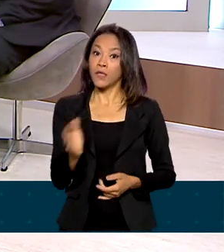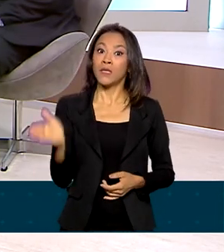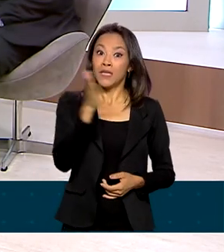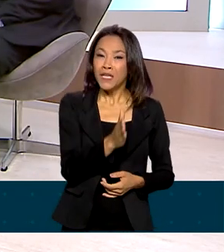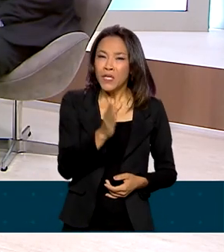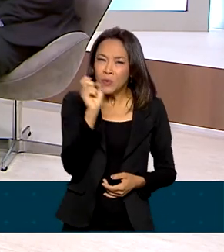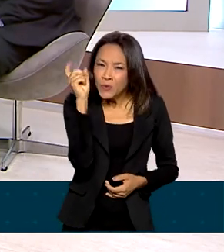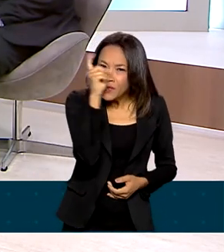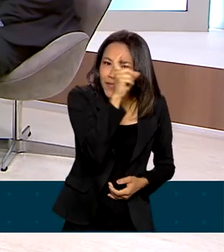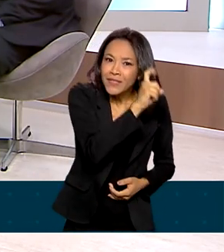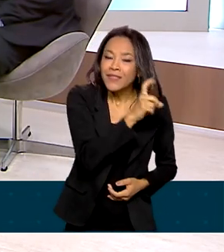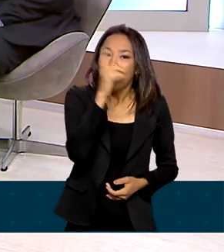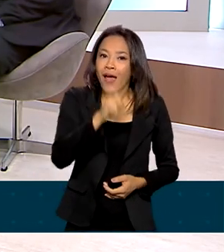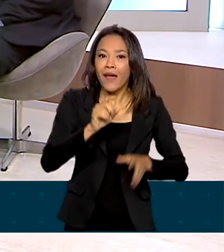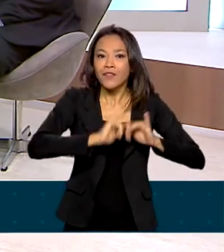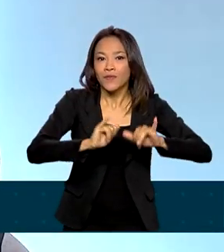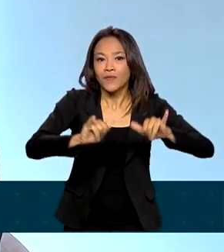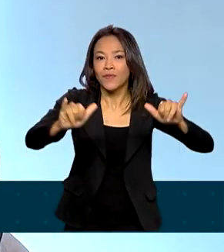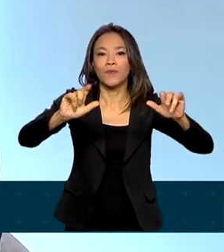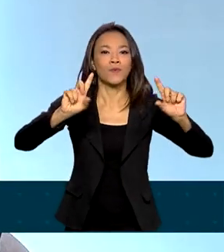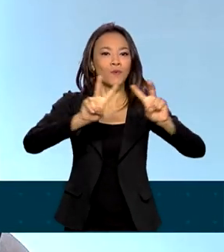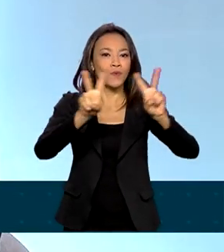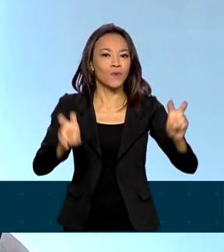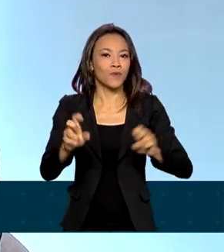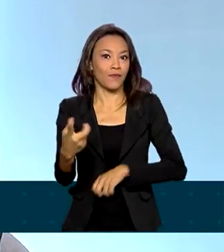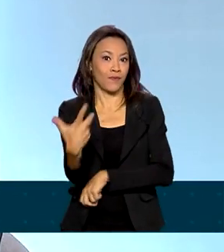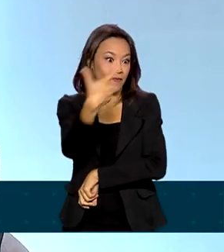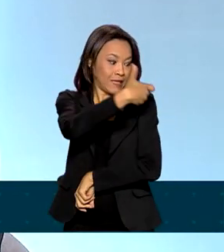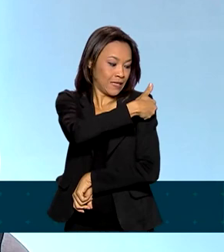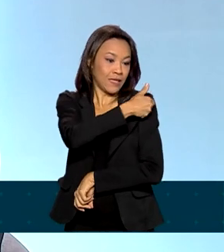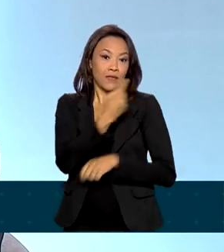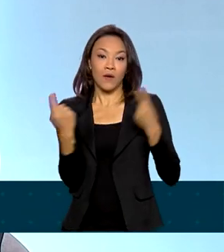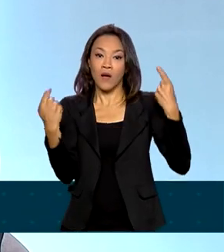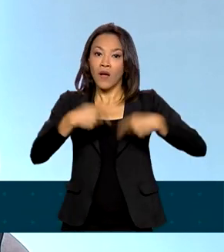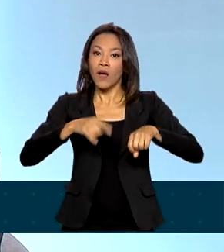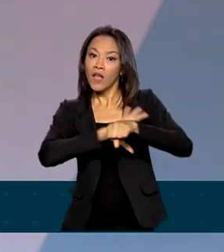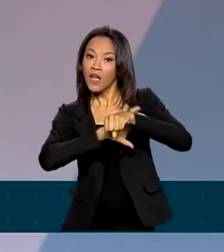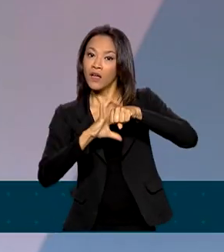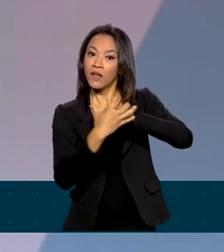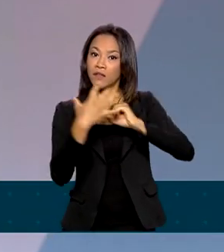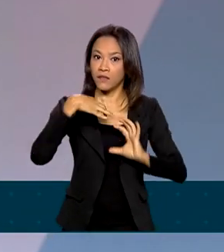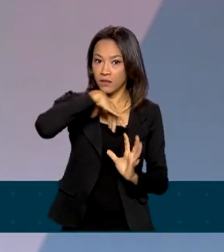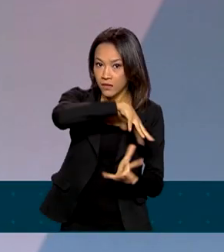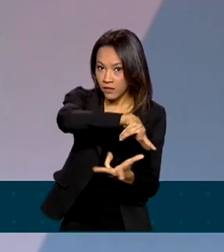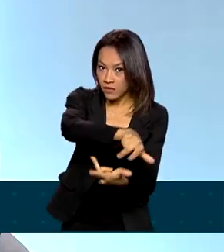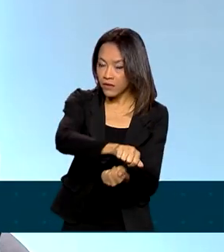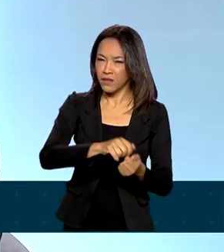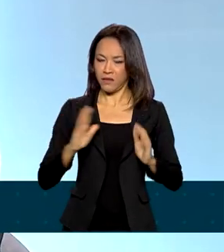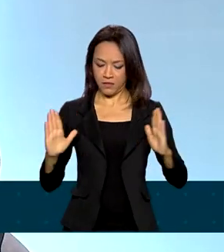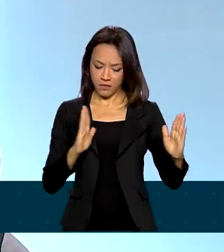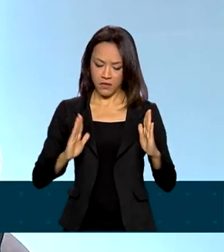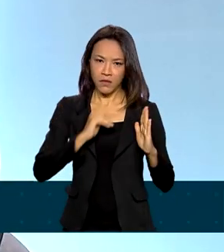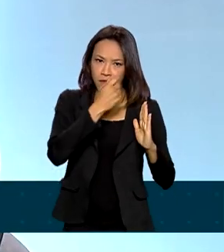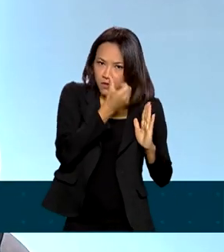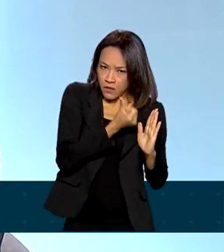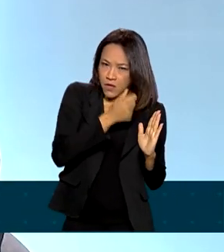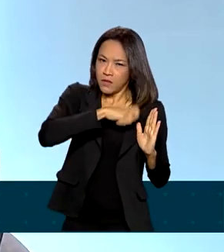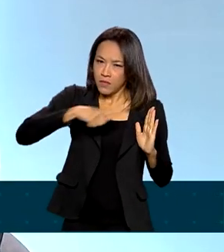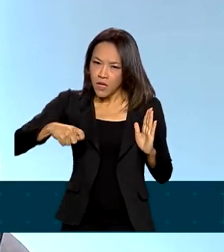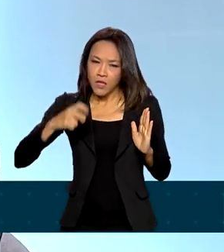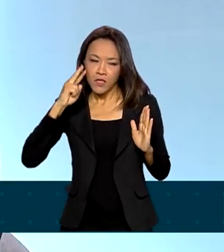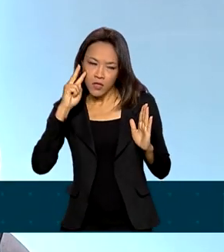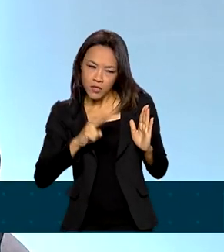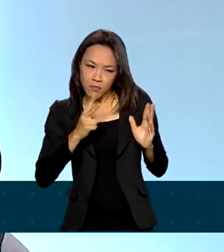maiores campanhas de vacinação contra a Covid-19 no mundo. Em seis meses, nós assistimos uma